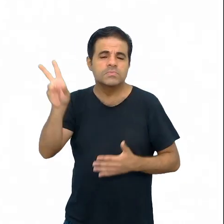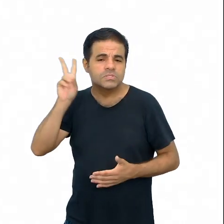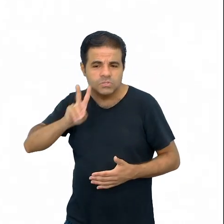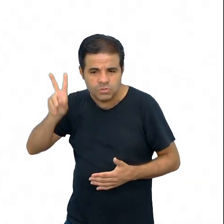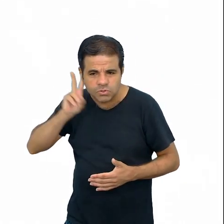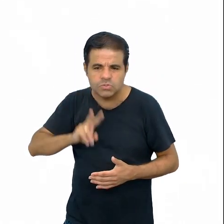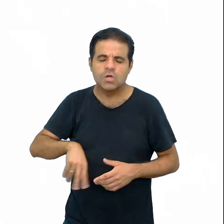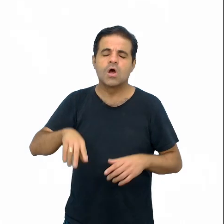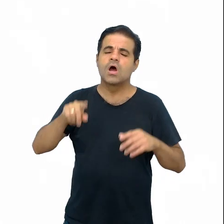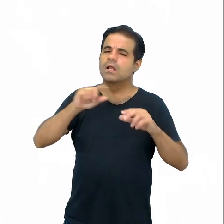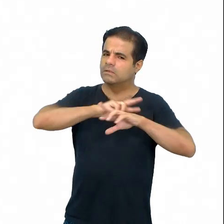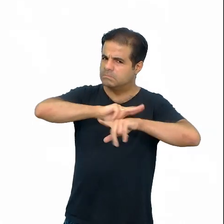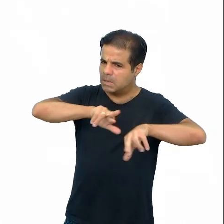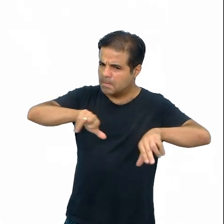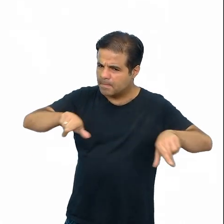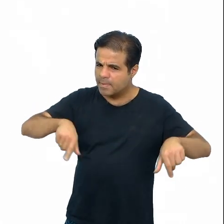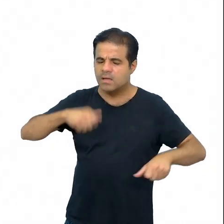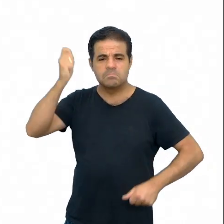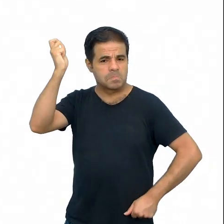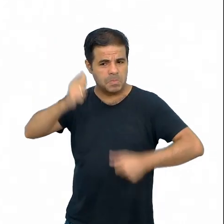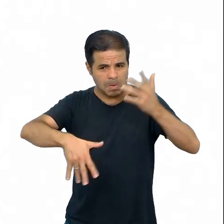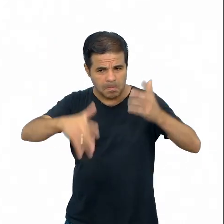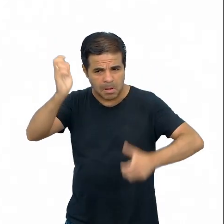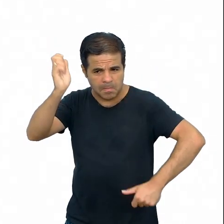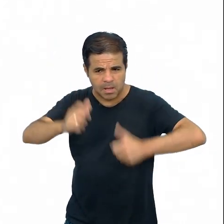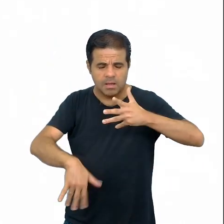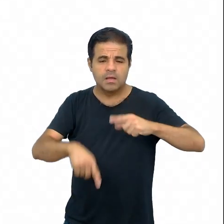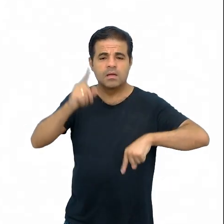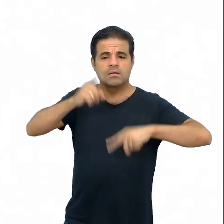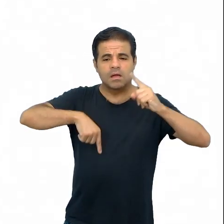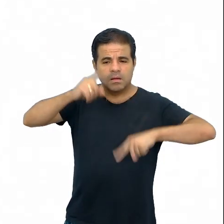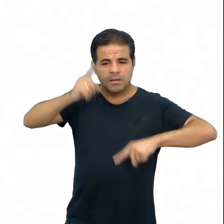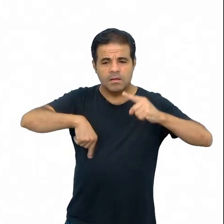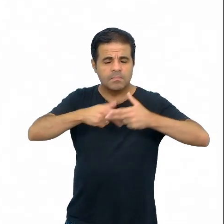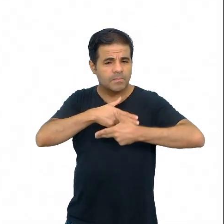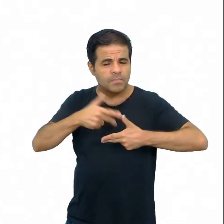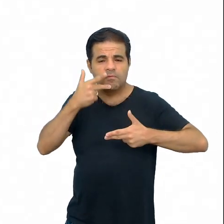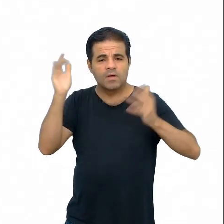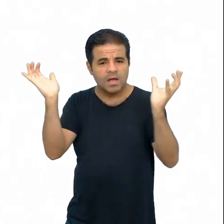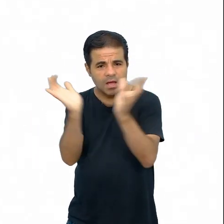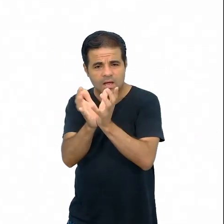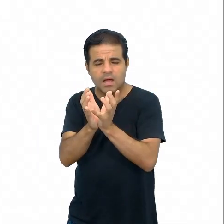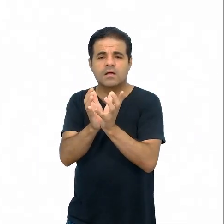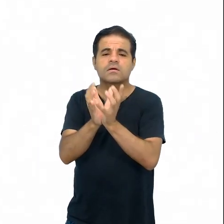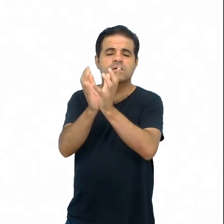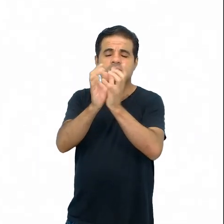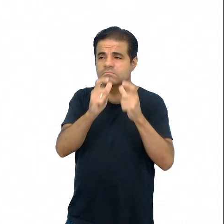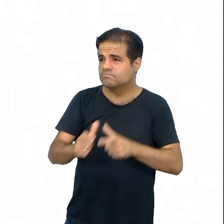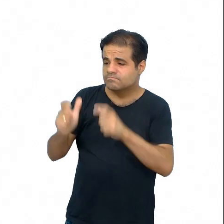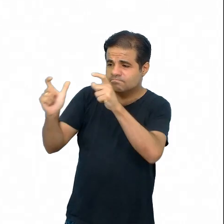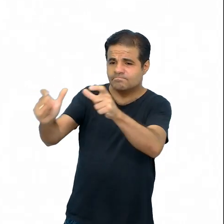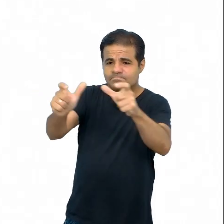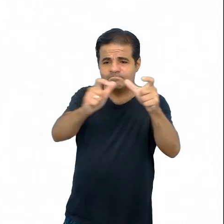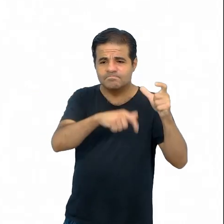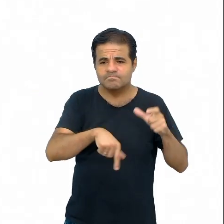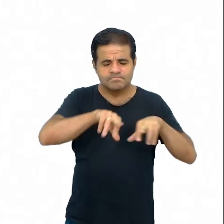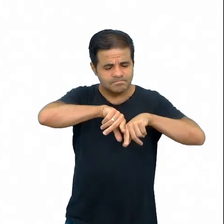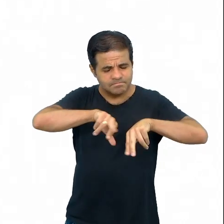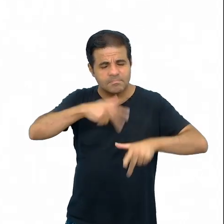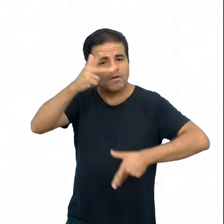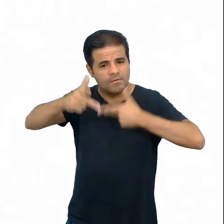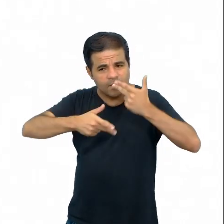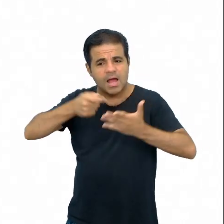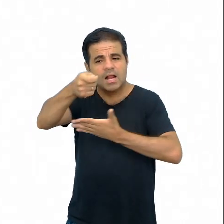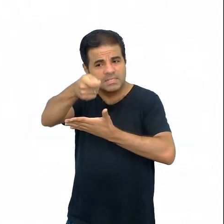em quadrinhos, onde traz aí também esses recursos, né? Das falas regionais também. Então, as diferenças entre fala e